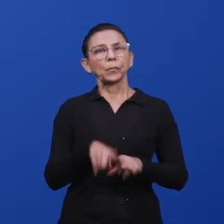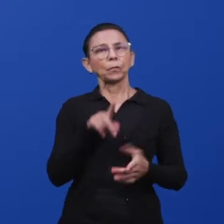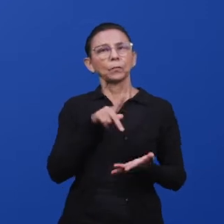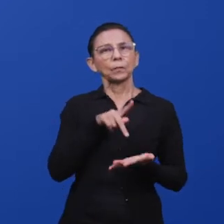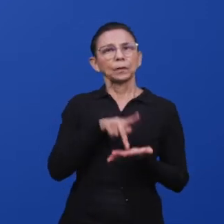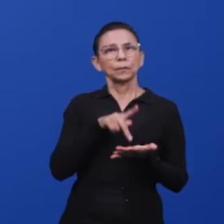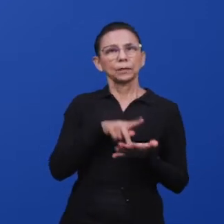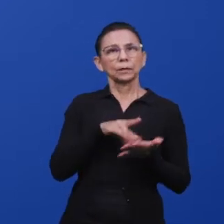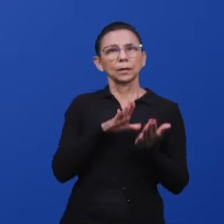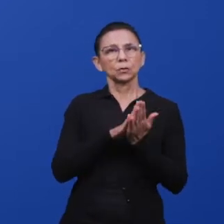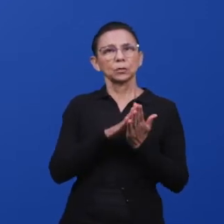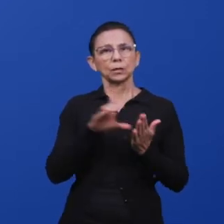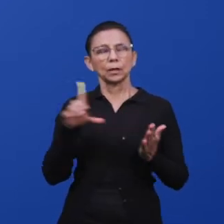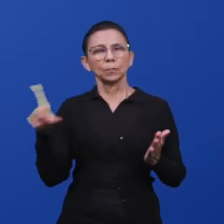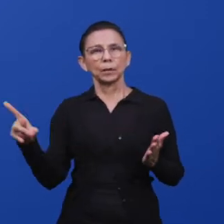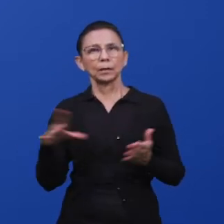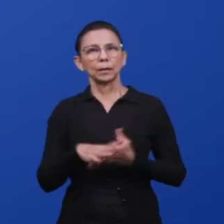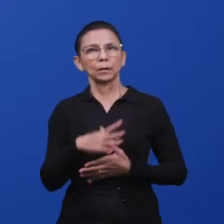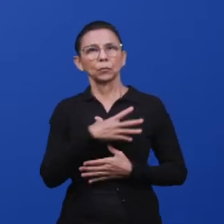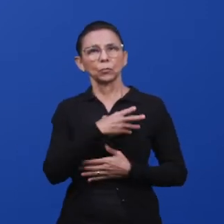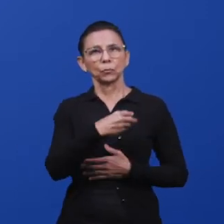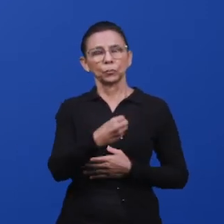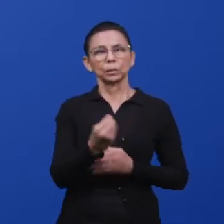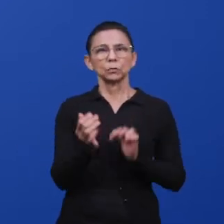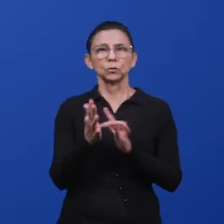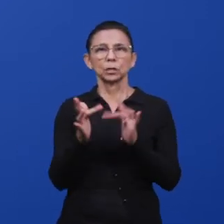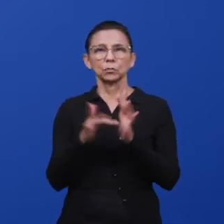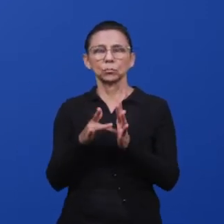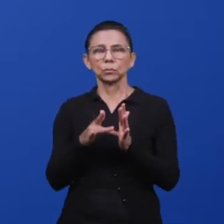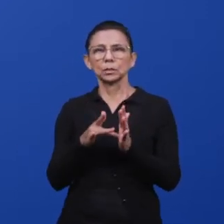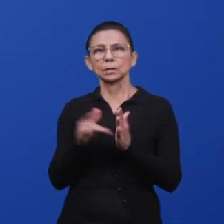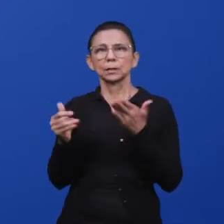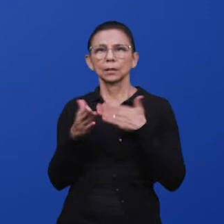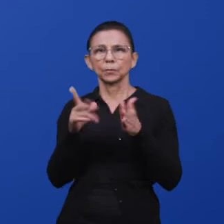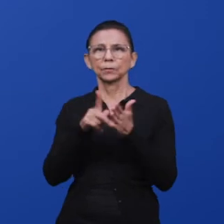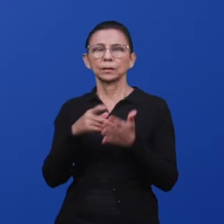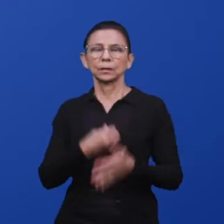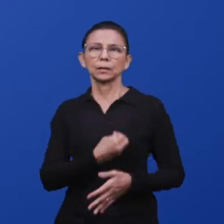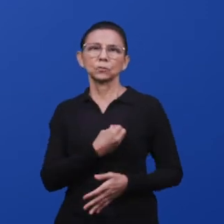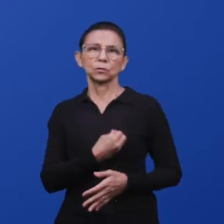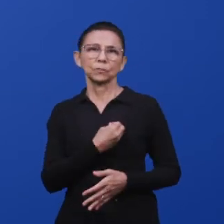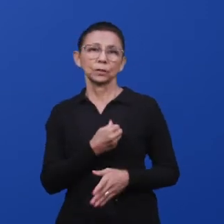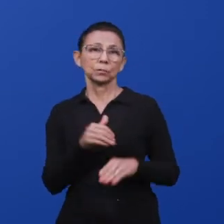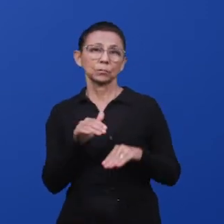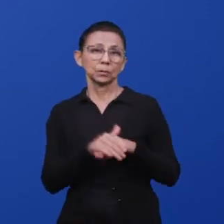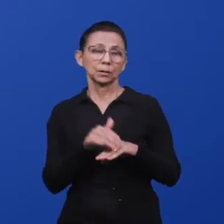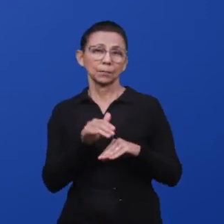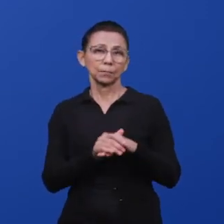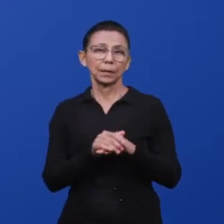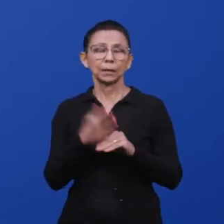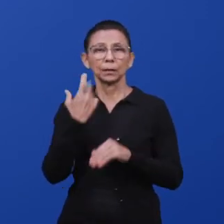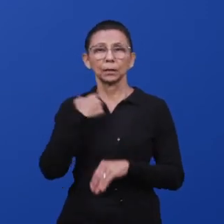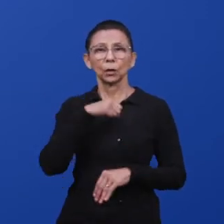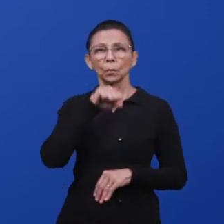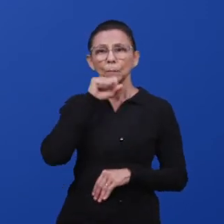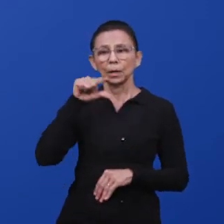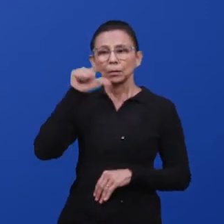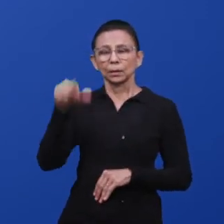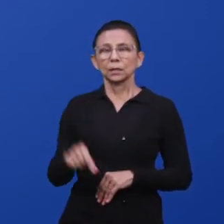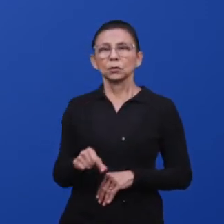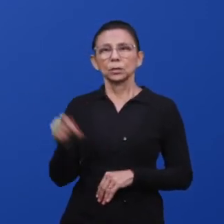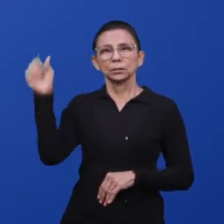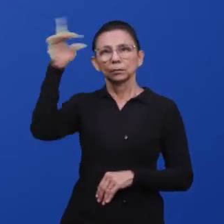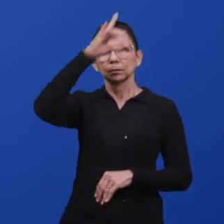verdade, que fala do Filho Jesus, que é o caminho, a verdade e a vida; o sapato para os pés, que fala da doutrina do Pai; e o cajado da direção do Espírito